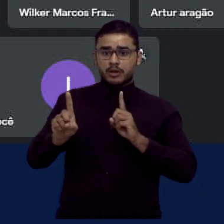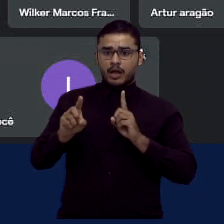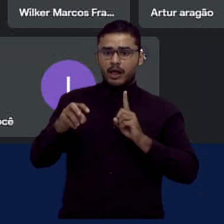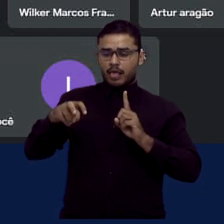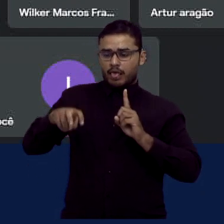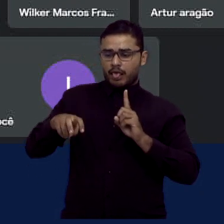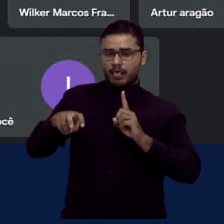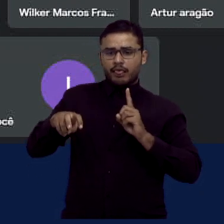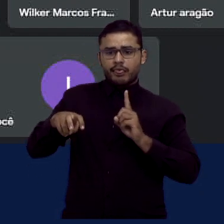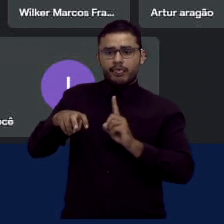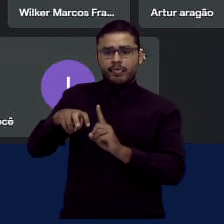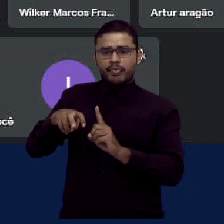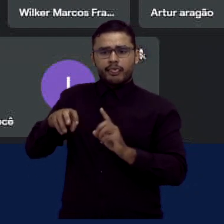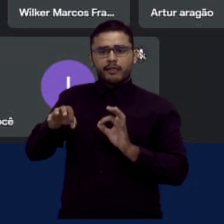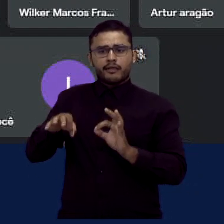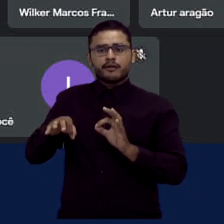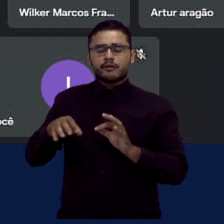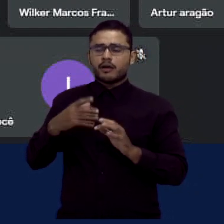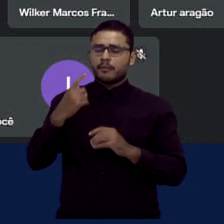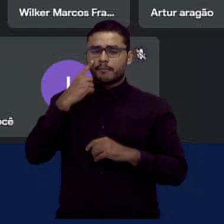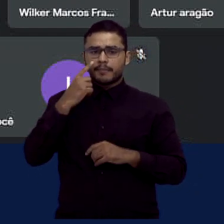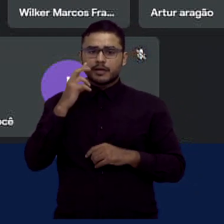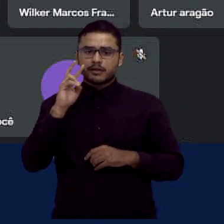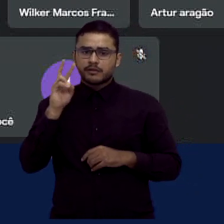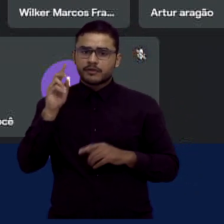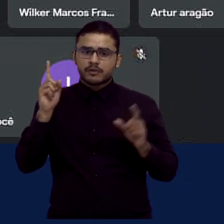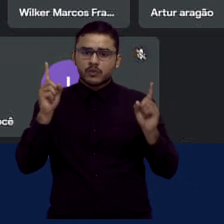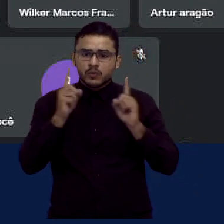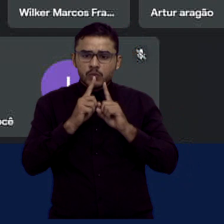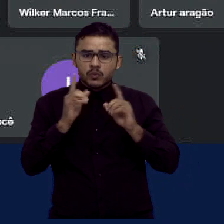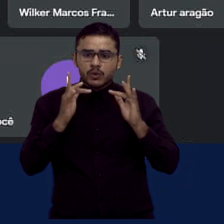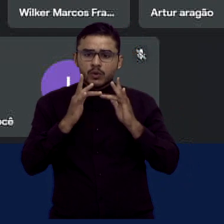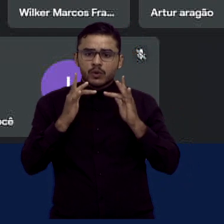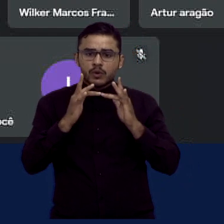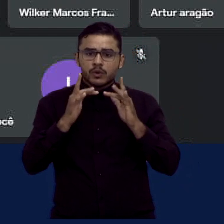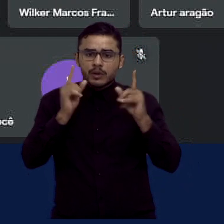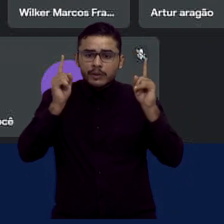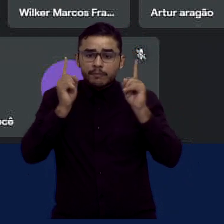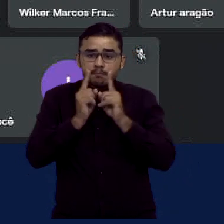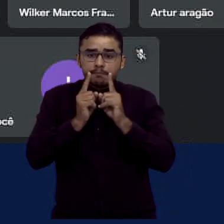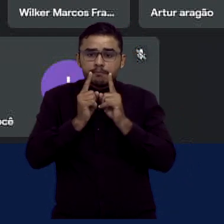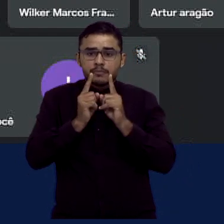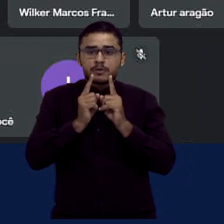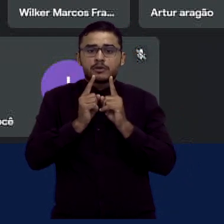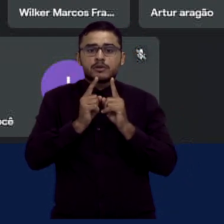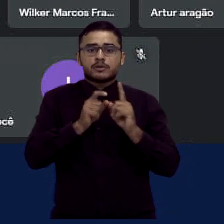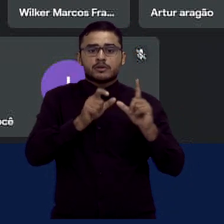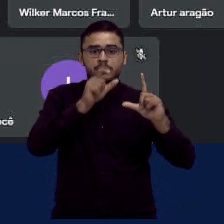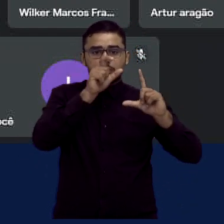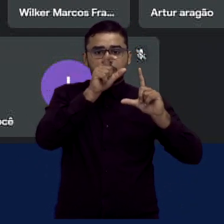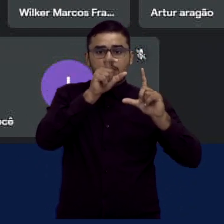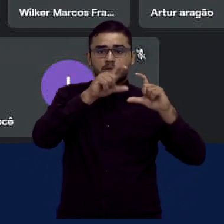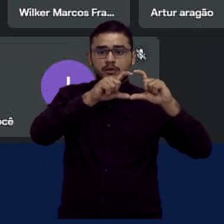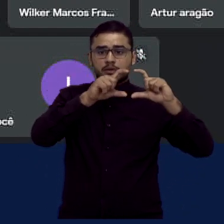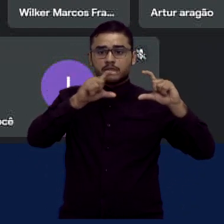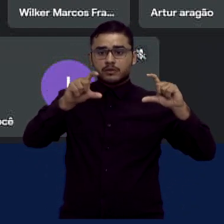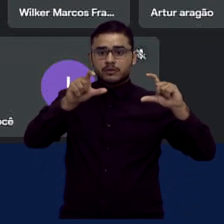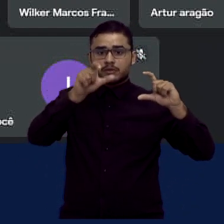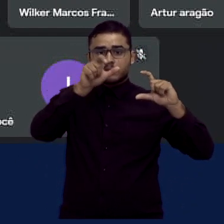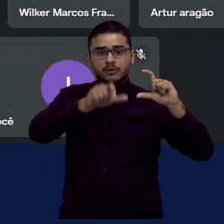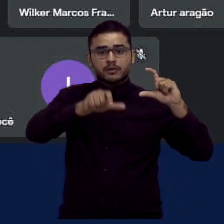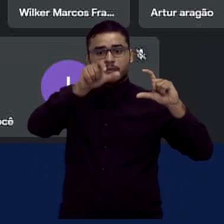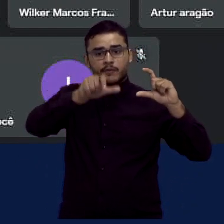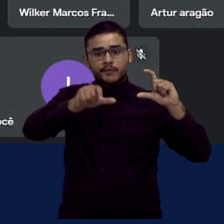próximas, que elas estão de alguma maneira muito unidas. Então ele bota um quadro pequenininho e praticamente a personagem da